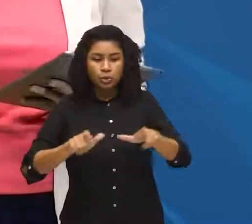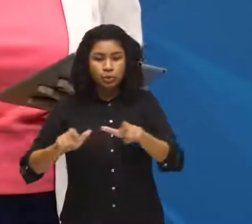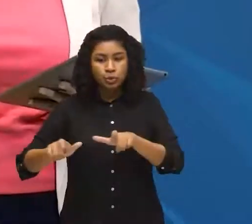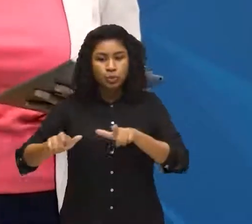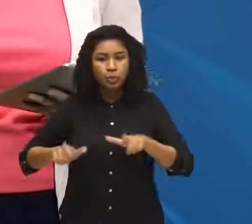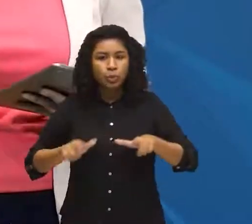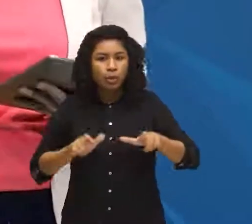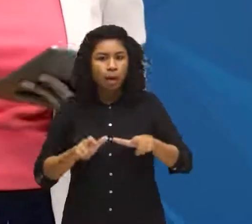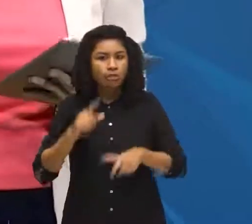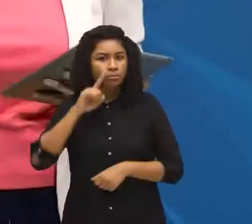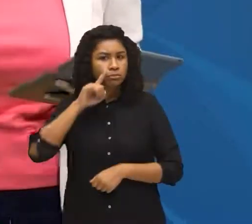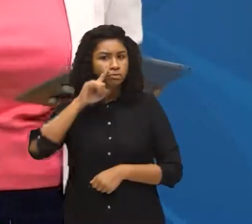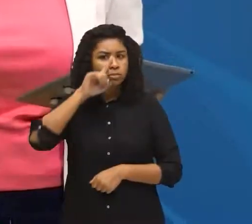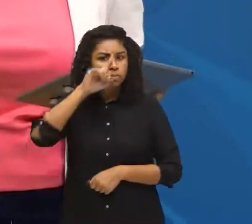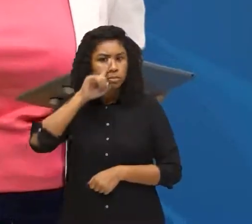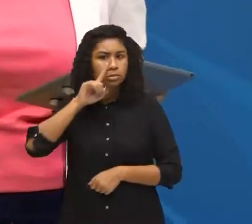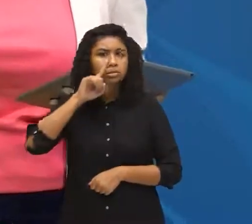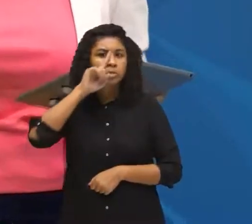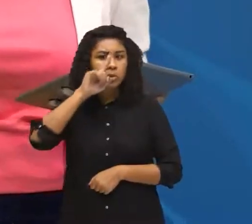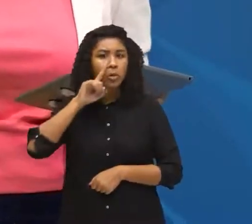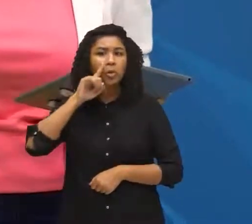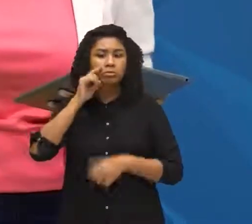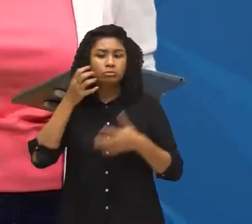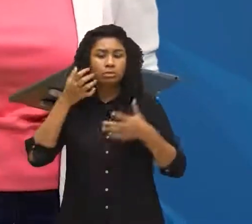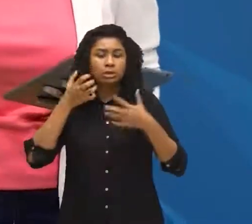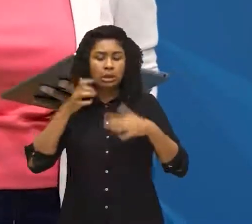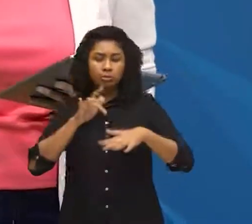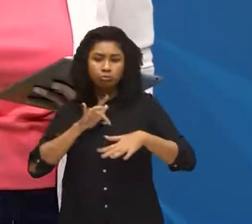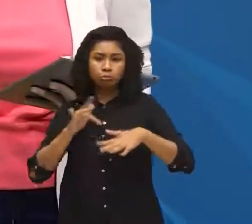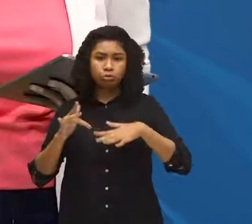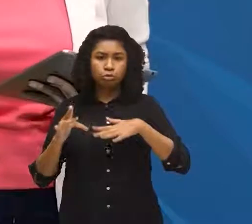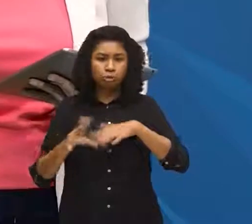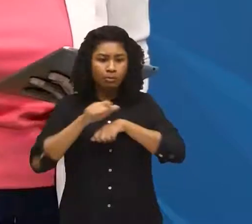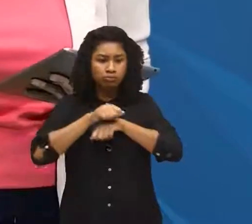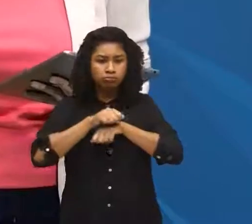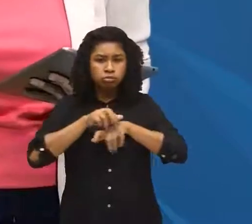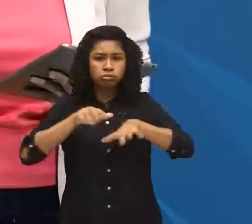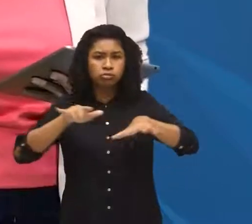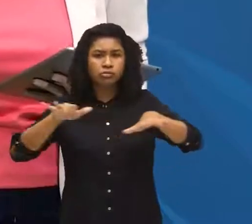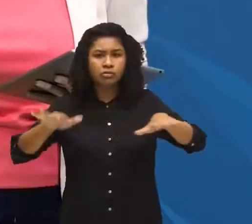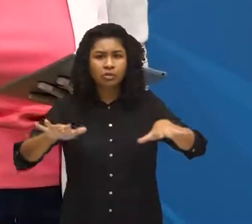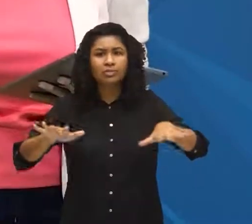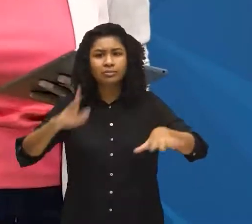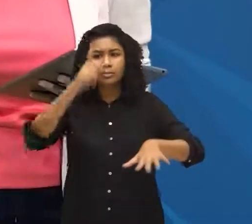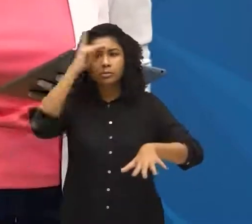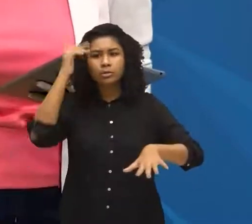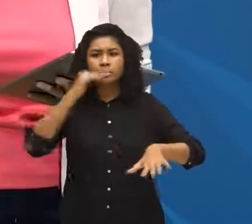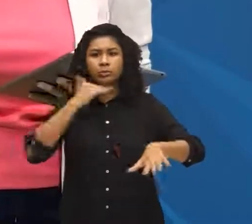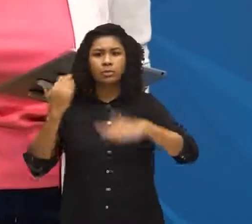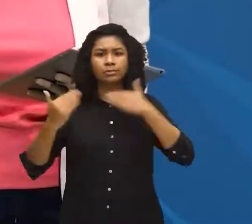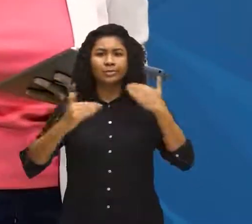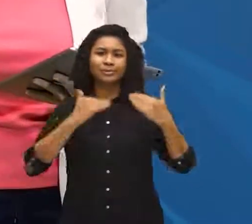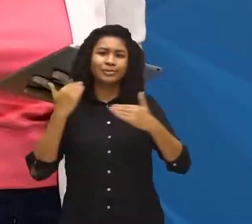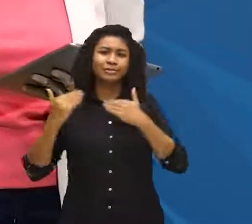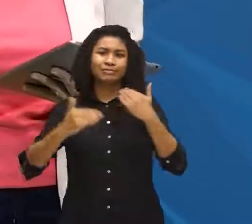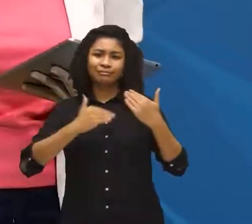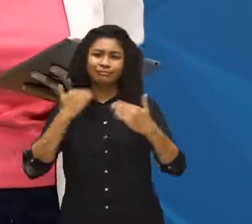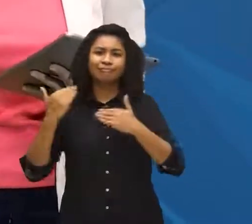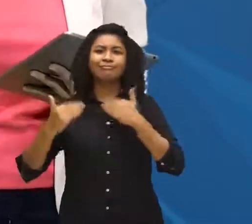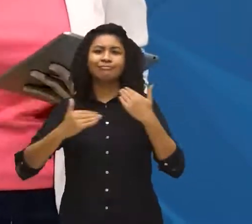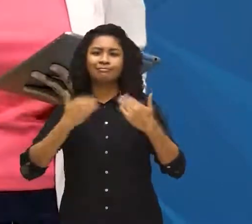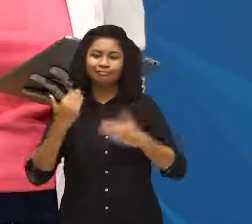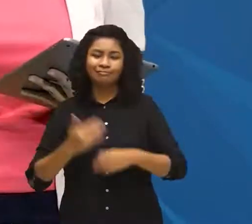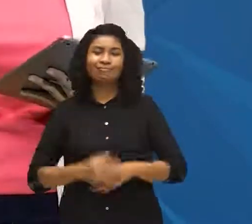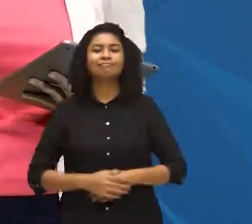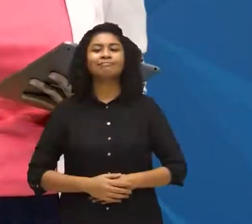e perigosas para compartilhar em redes sociais já matou mais do que ataques de tubarão, e essa notícia